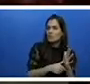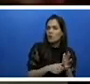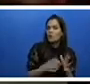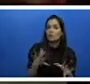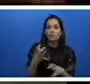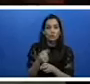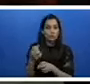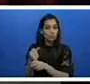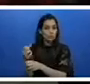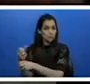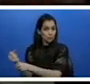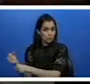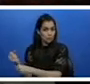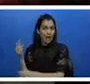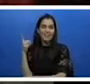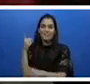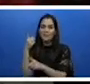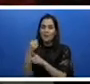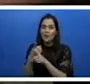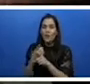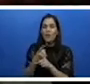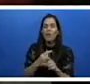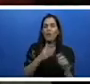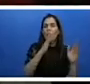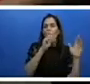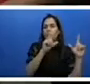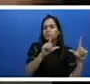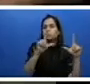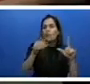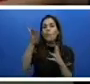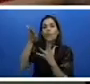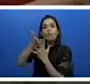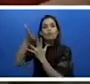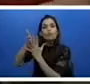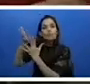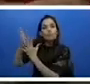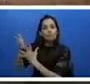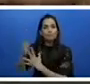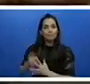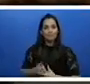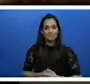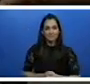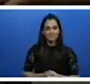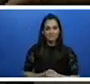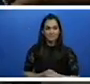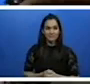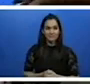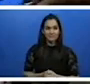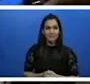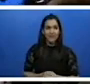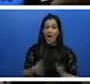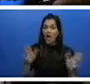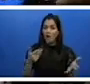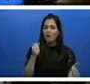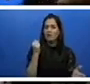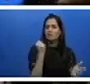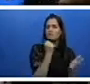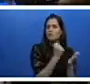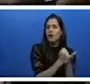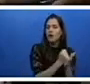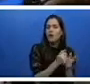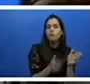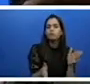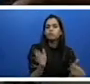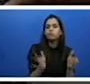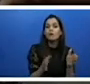o número de trás. Você vai achar um intervalo, a escala da reta numérica. Marque a posição aproximada do